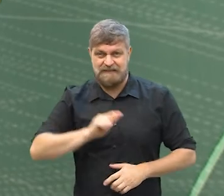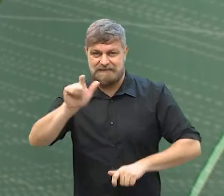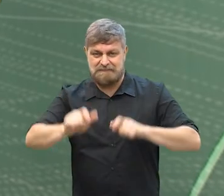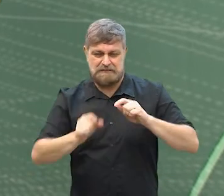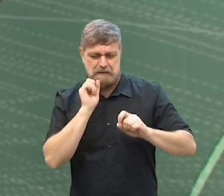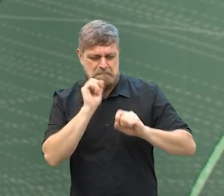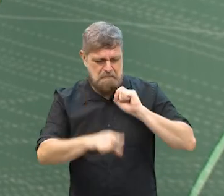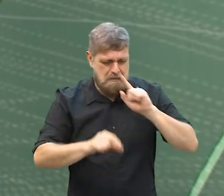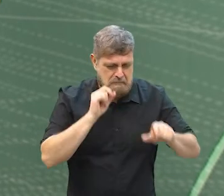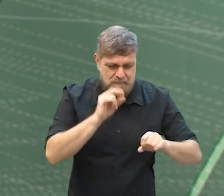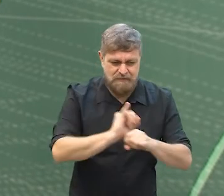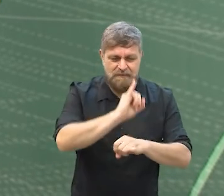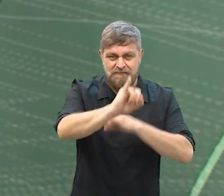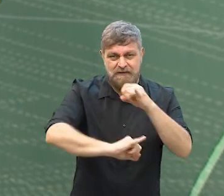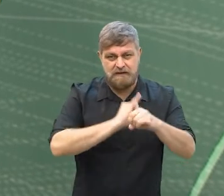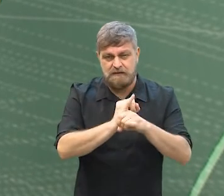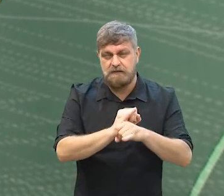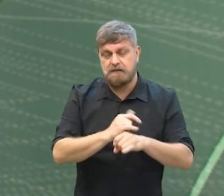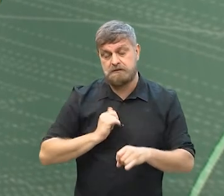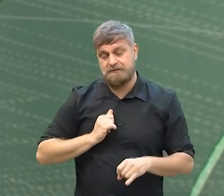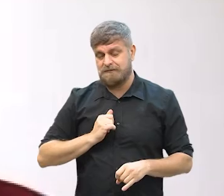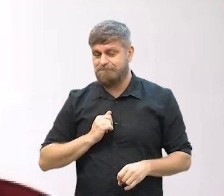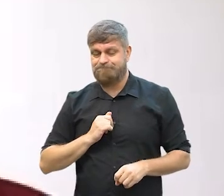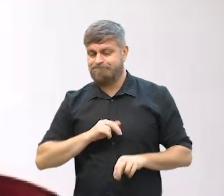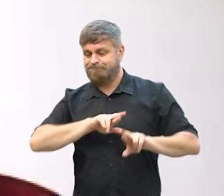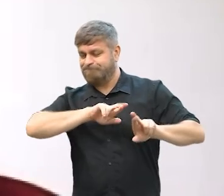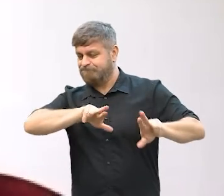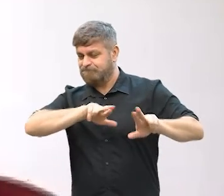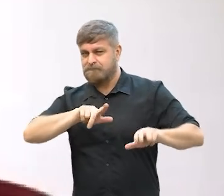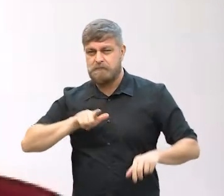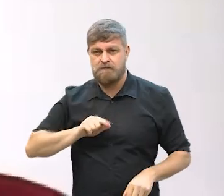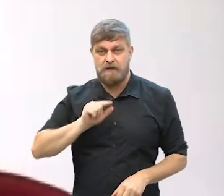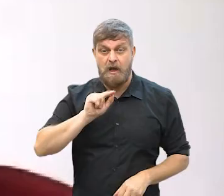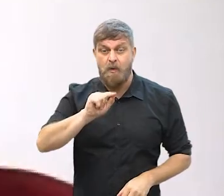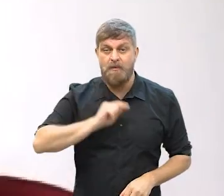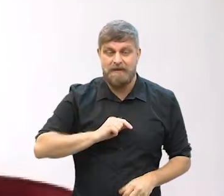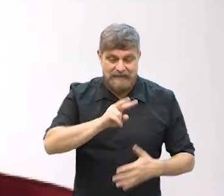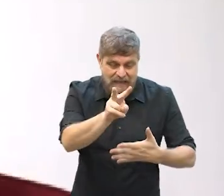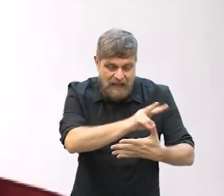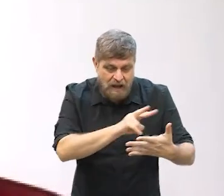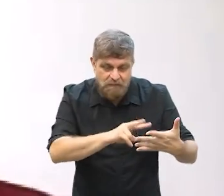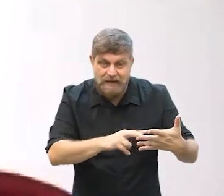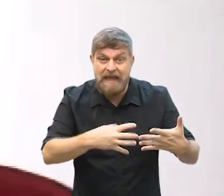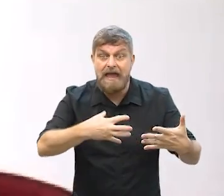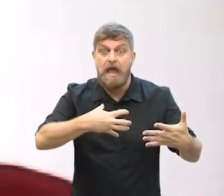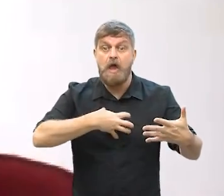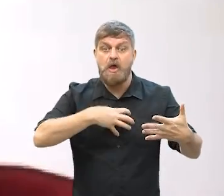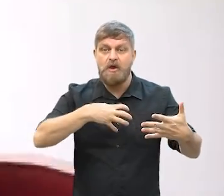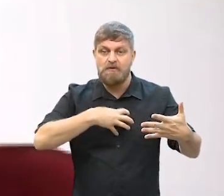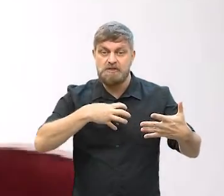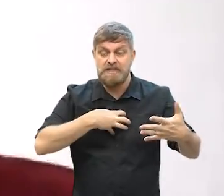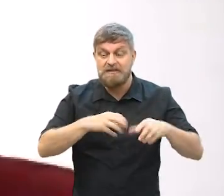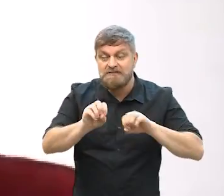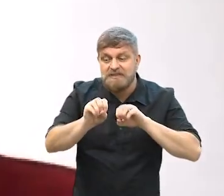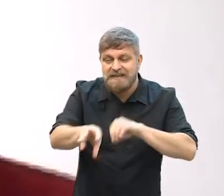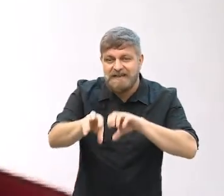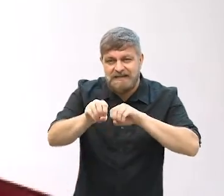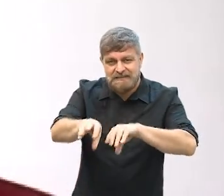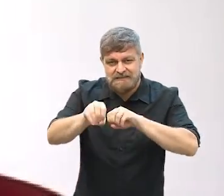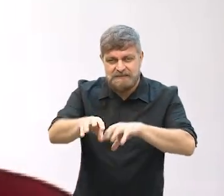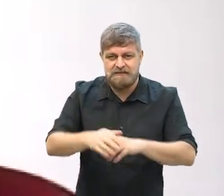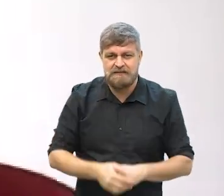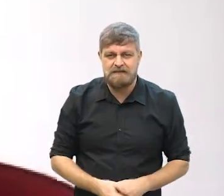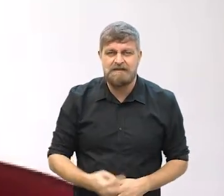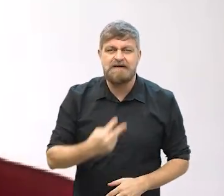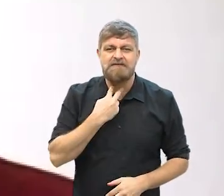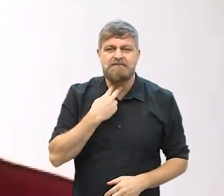chulos assim que a internet usa. Eu só posso dizer que o fato não é o que se lê, mas o modo como se é ensinado. Né?